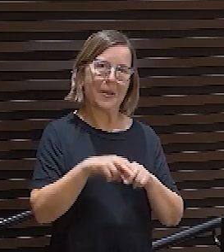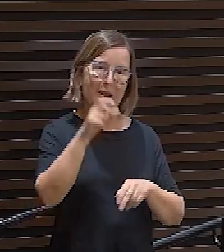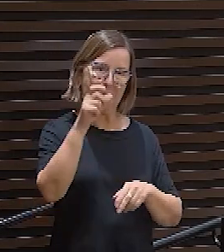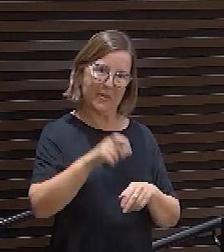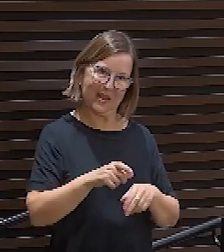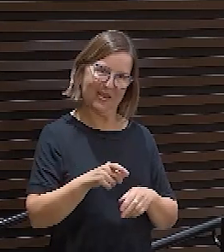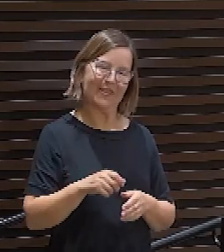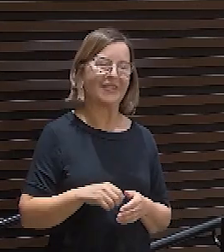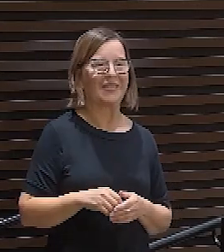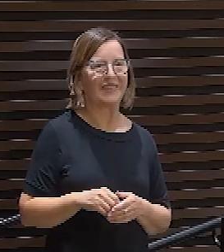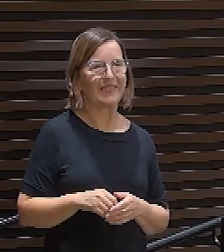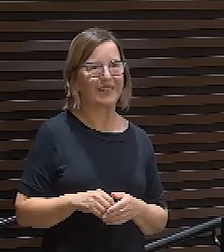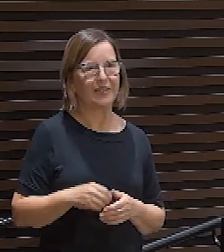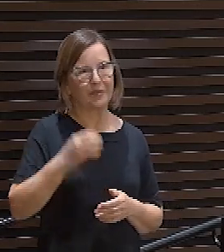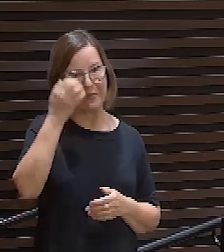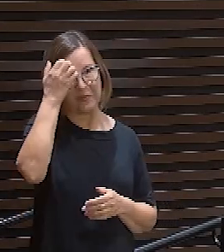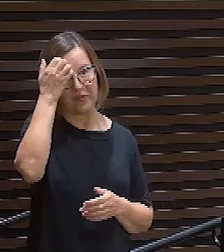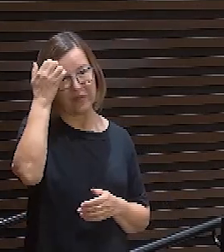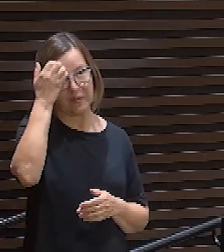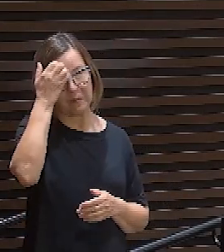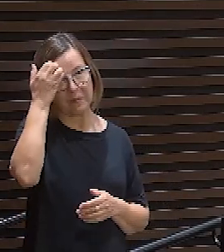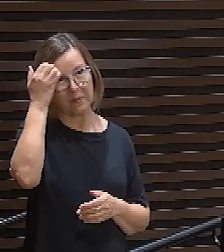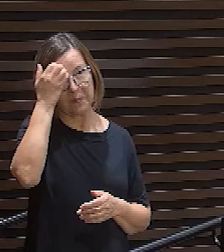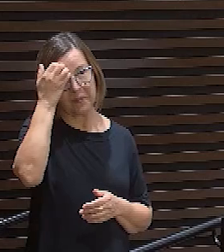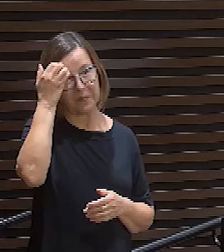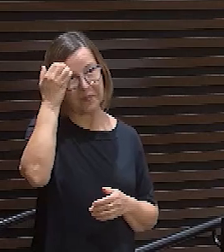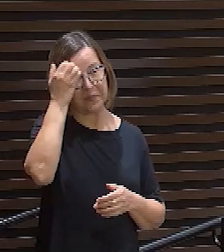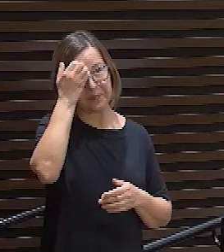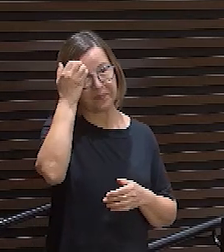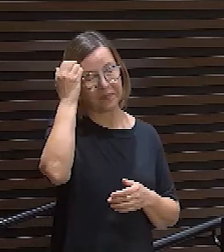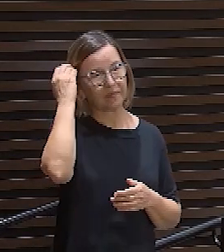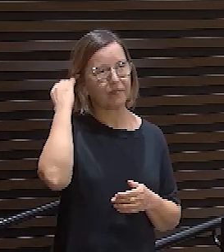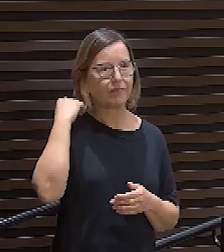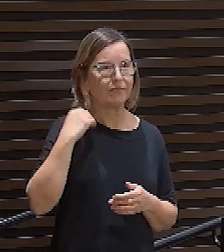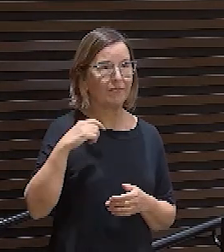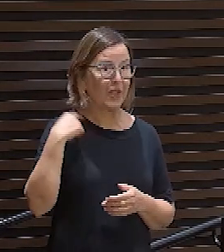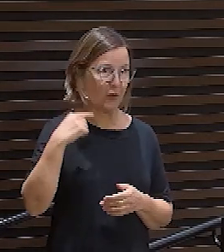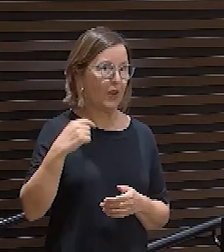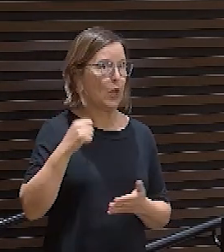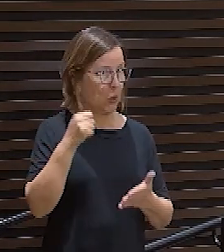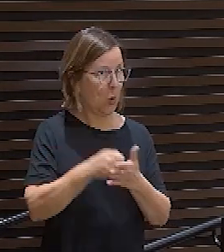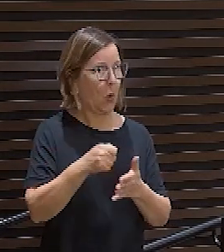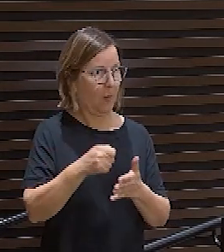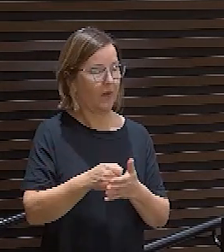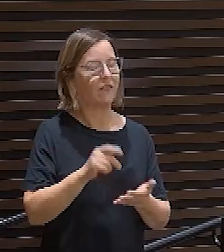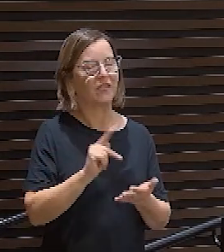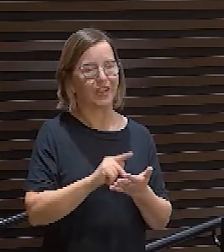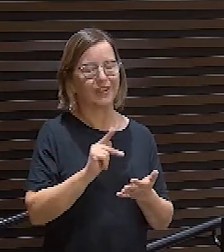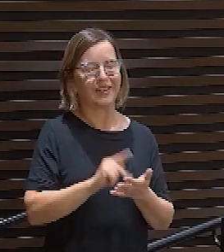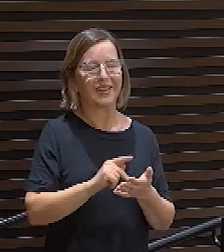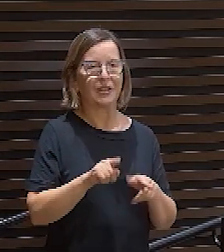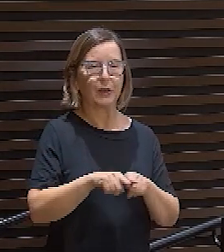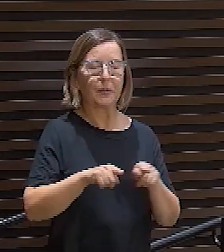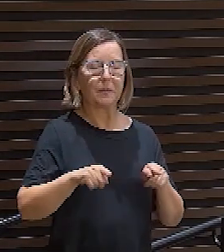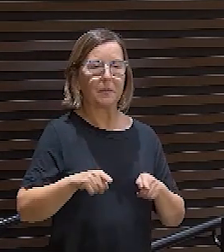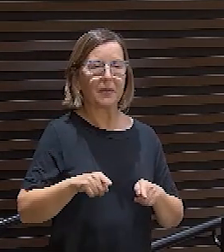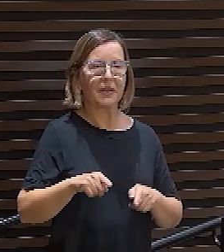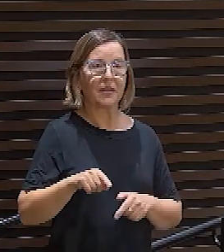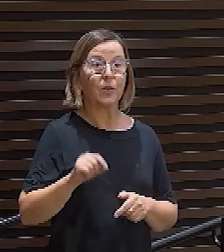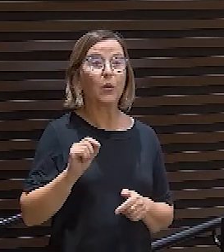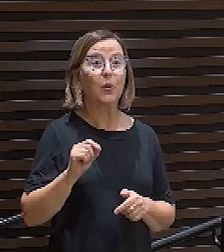ação. Daqui a gente, né, o pessoal cobra, o advogado gosta de cobrar. Né, tal. Mas o que ele